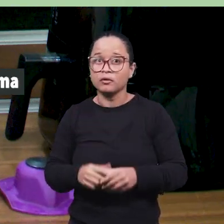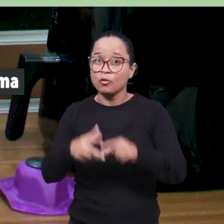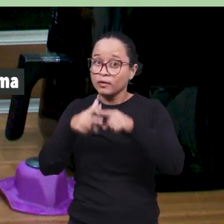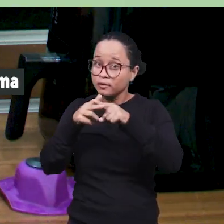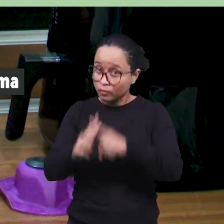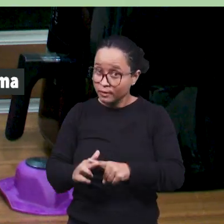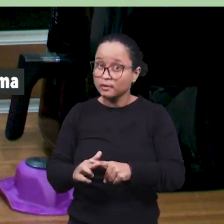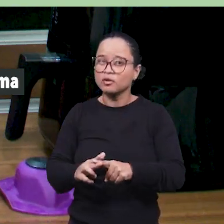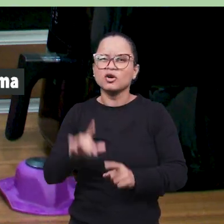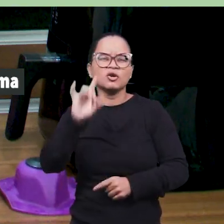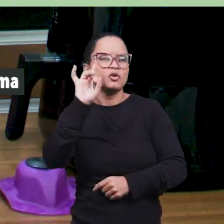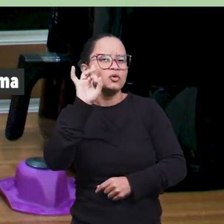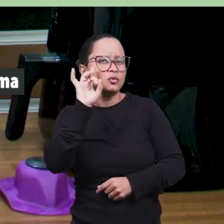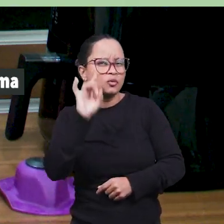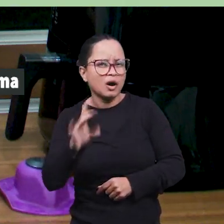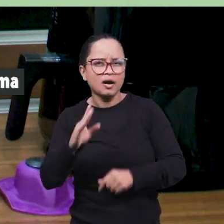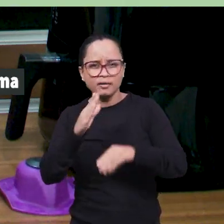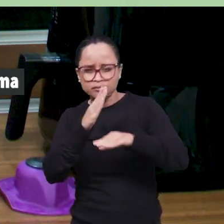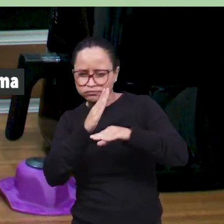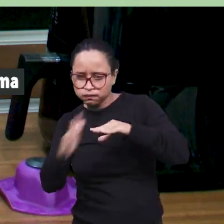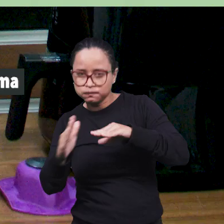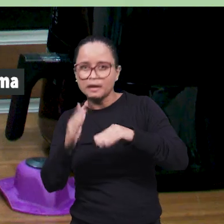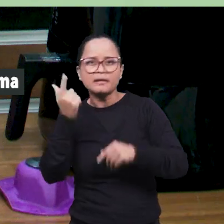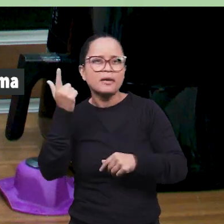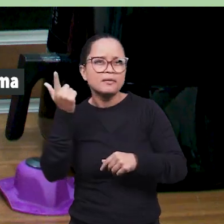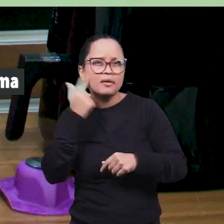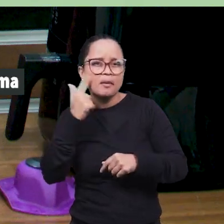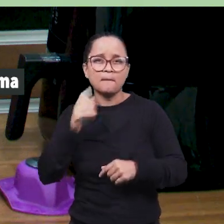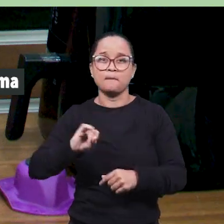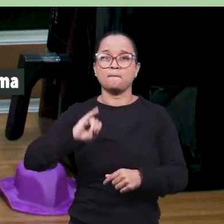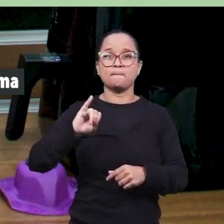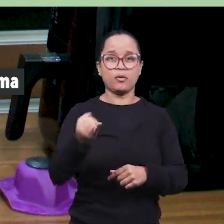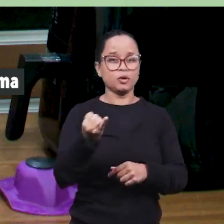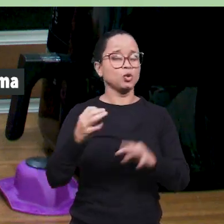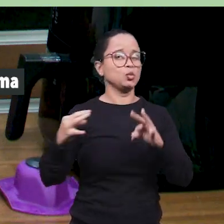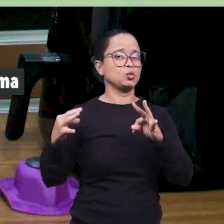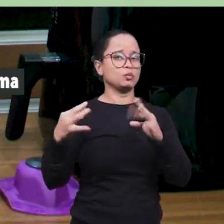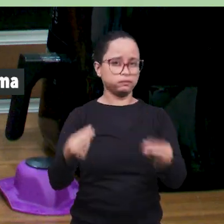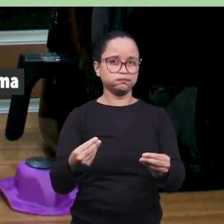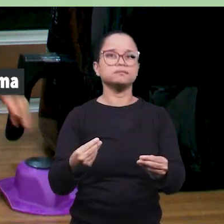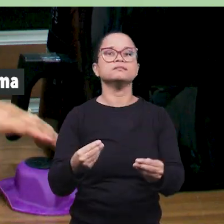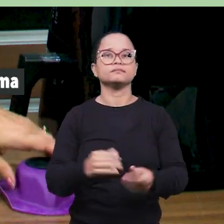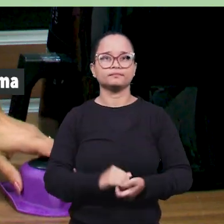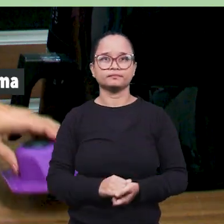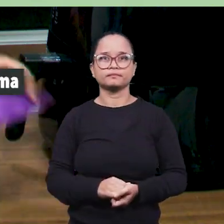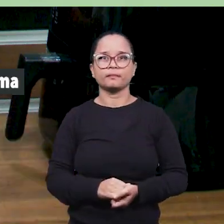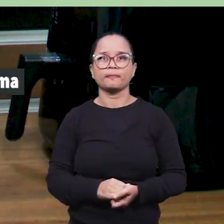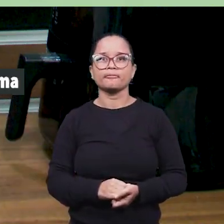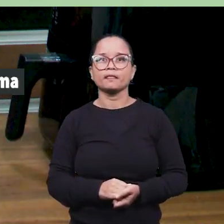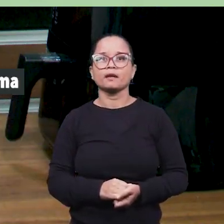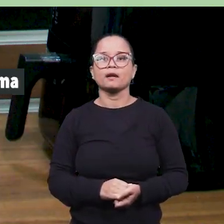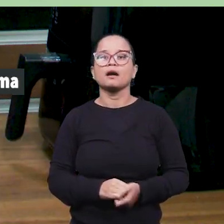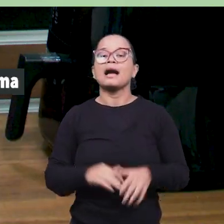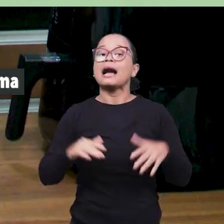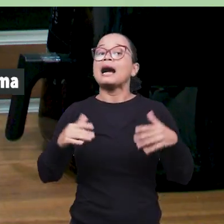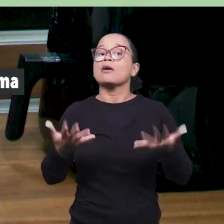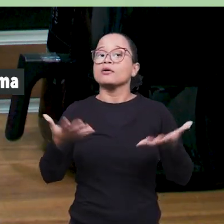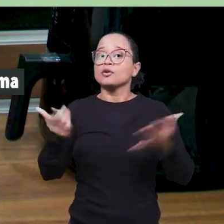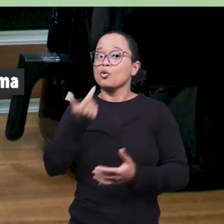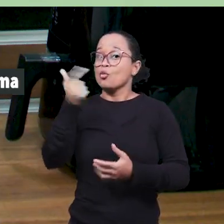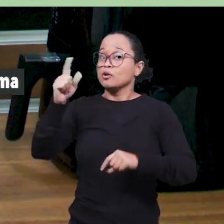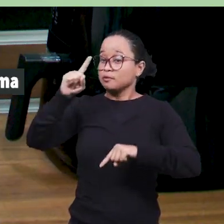e cortar, só para tirar a pontinha, para aproveitar ao máximo. Agora vem o